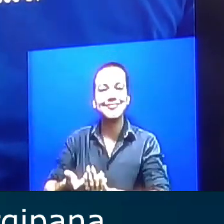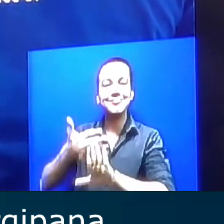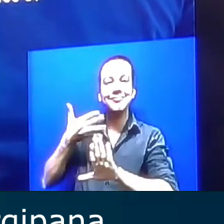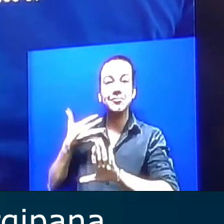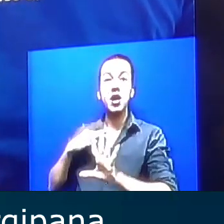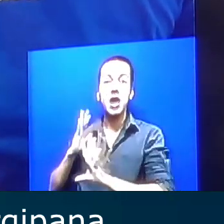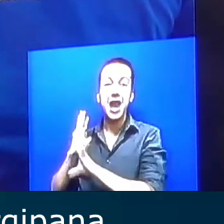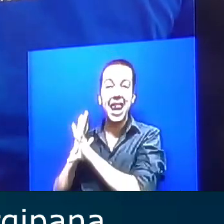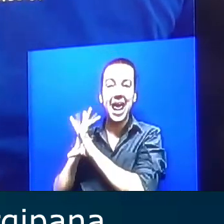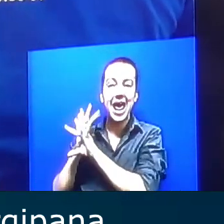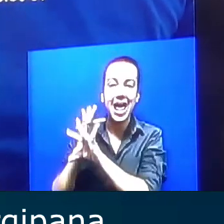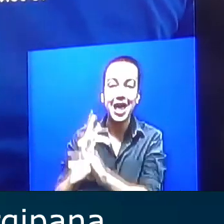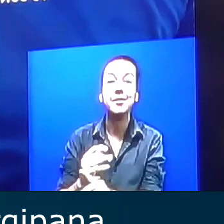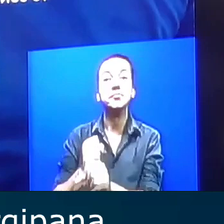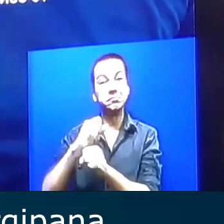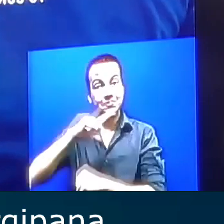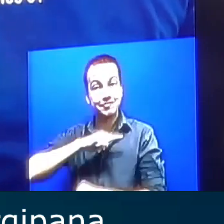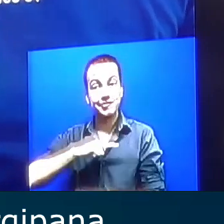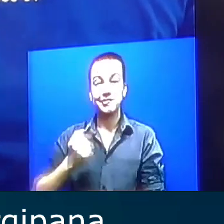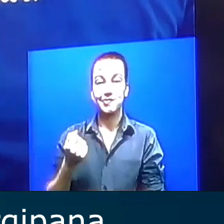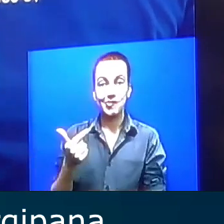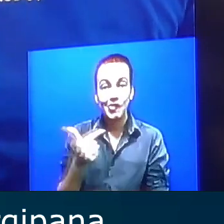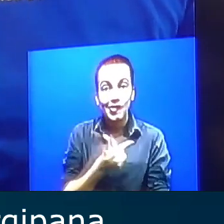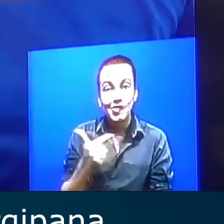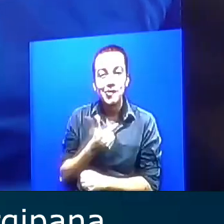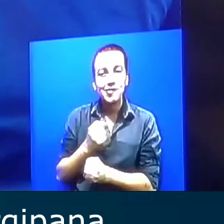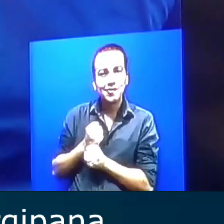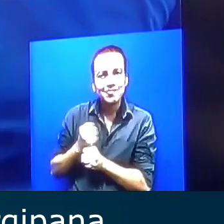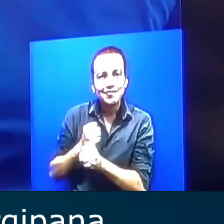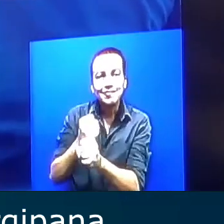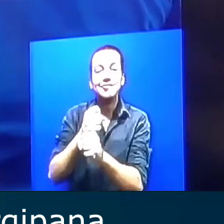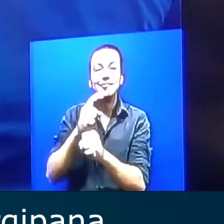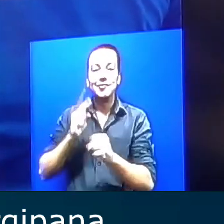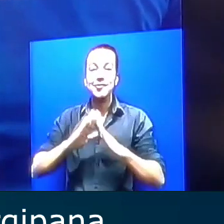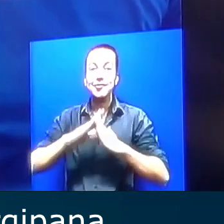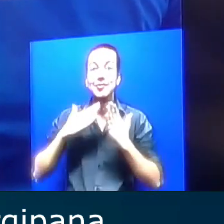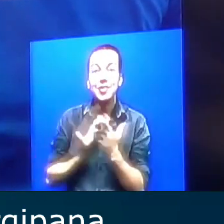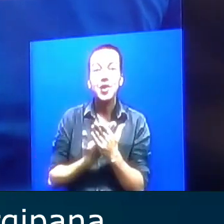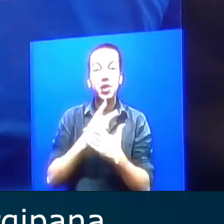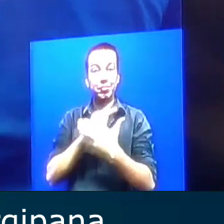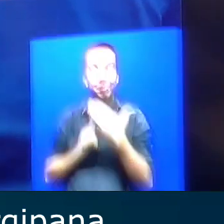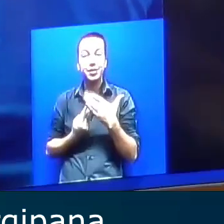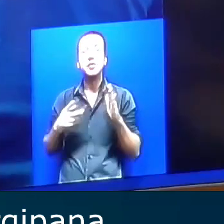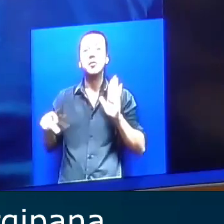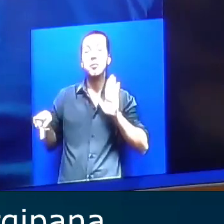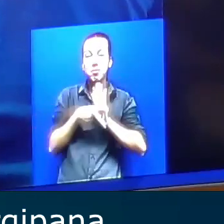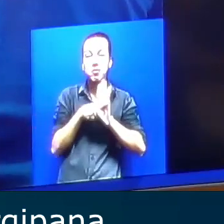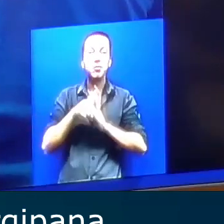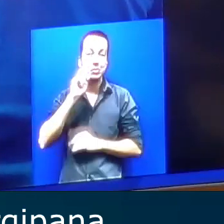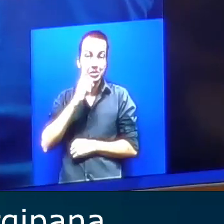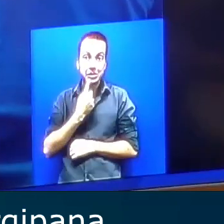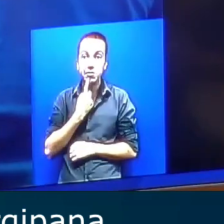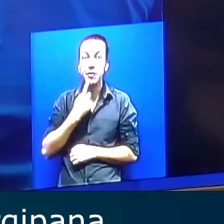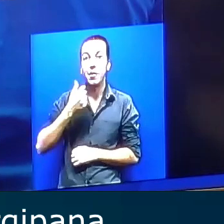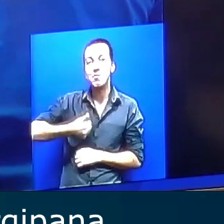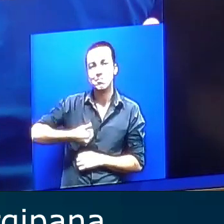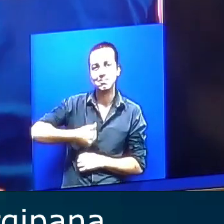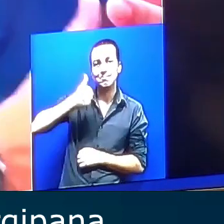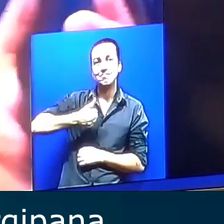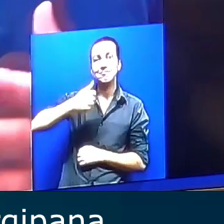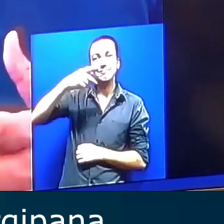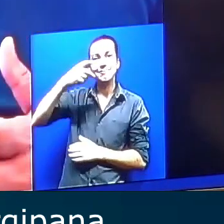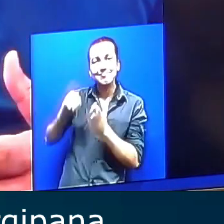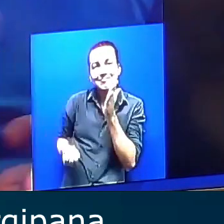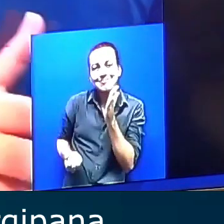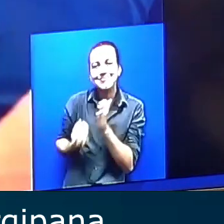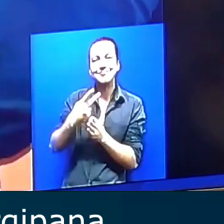instituição que já tem pouco mais de 22 anos. É uma escola bilíngue para surdos. Foi a primeira do Nordeste a ser criada desde o